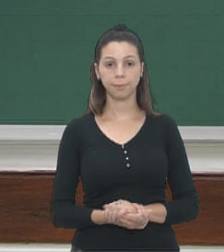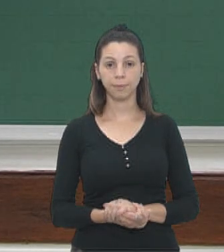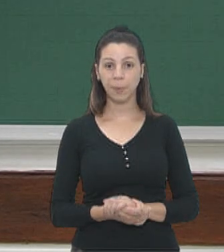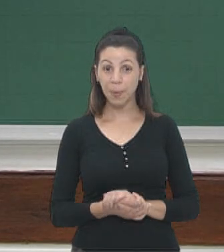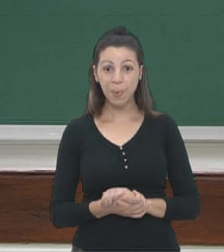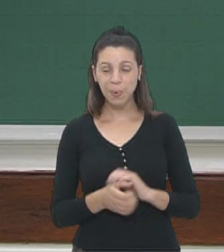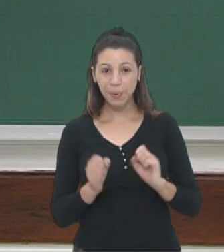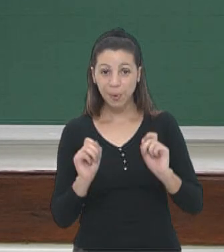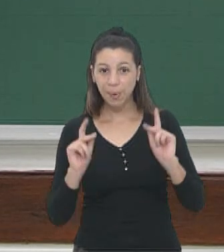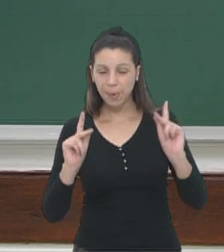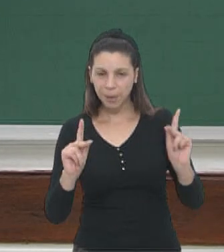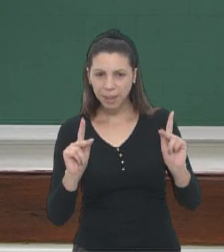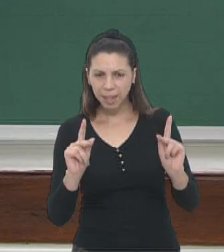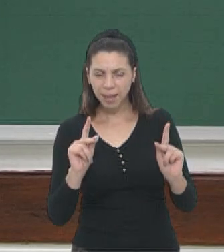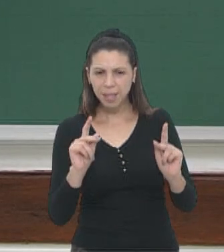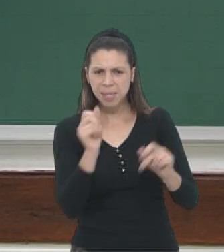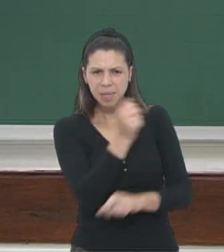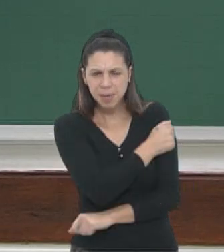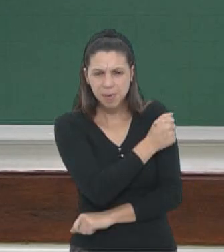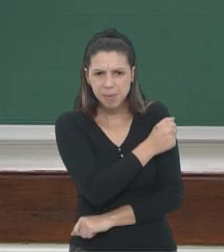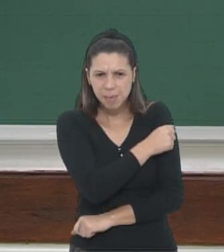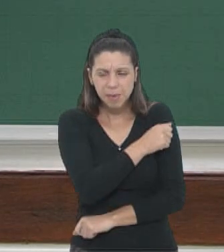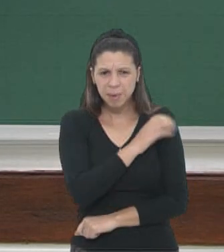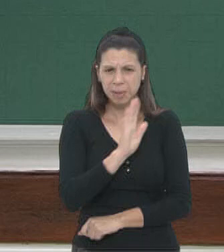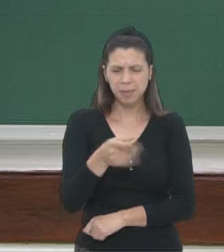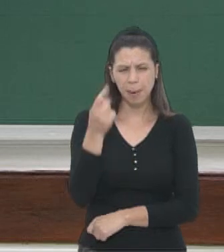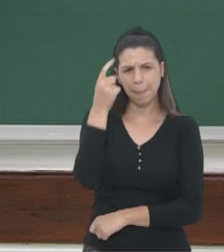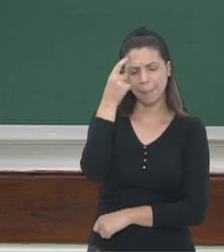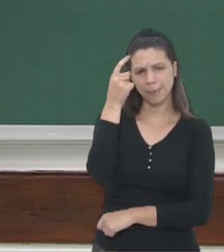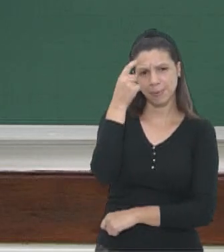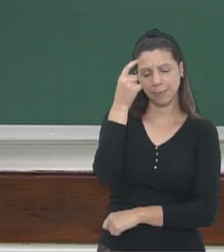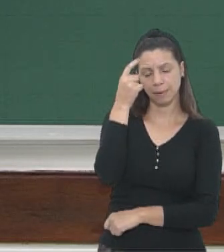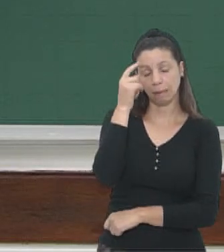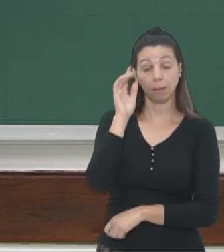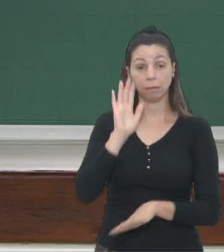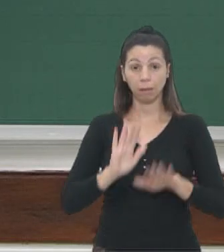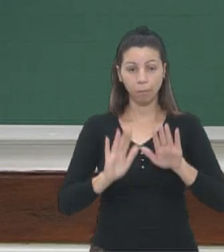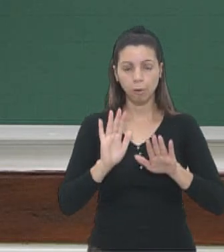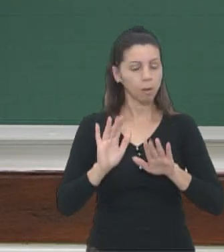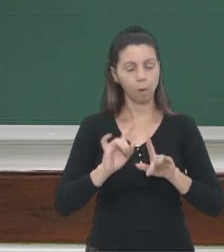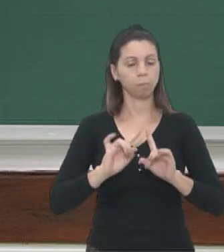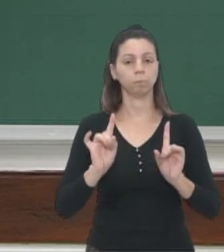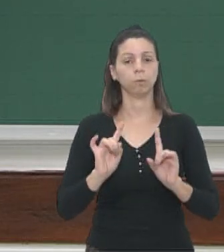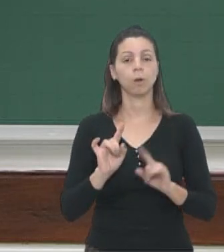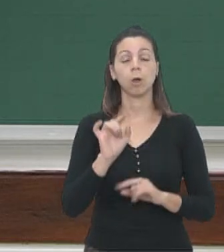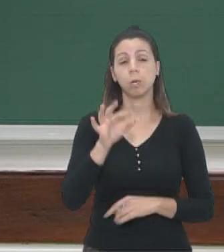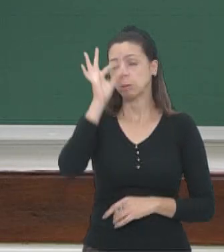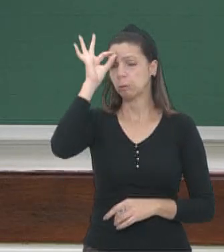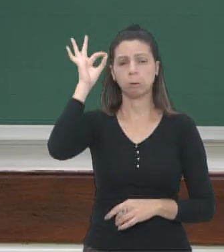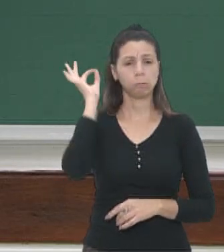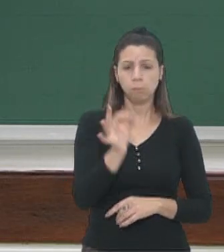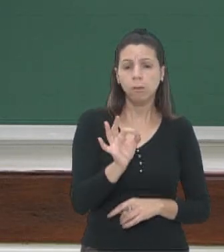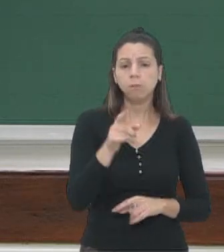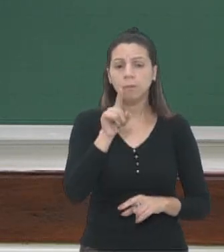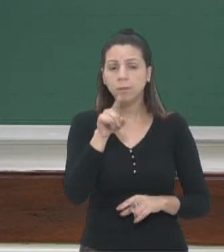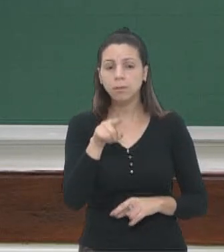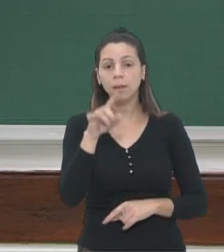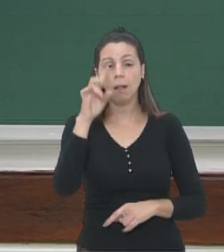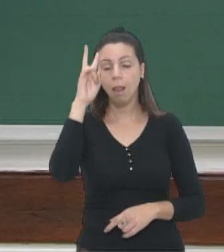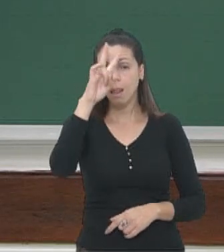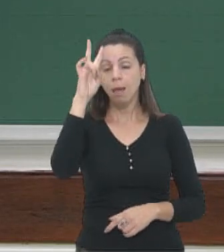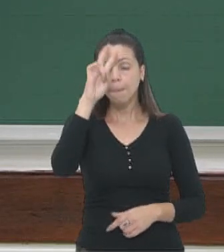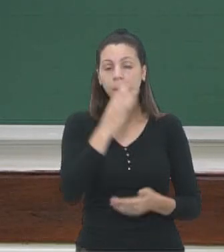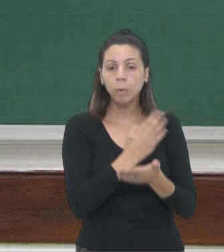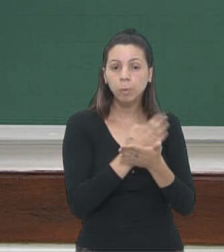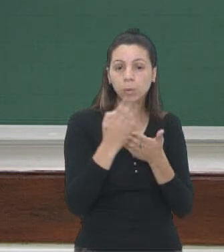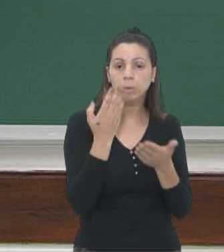Muito bem, estudante. Eu sei que você já pensou e talvez, na verdade não talvez, eu tenho certeza que você já se recordou daquilo que nós falamos no início da